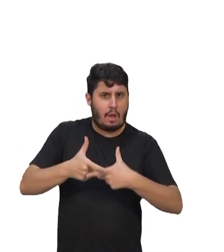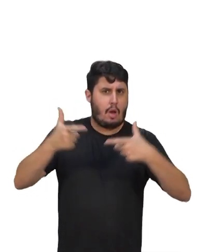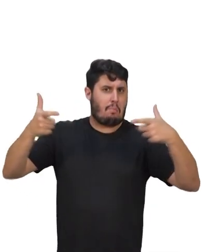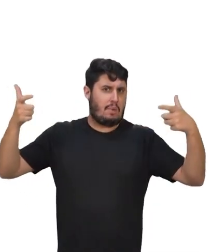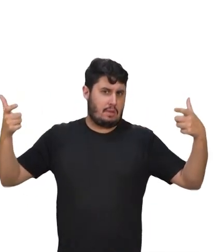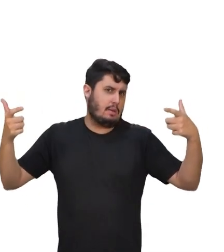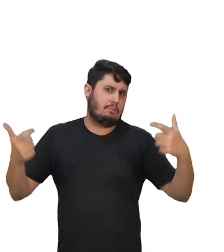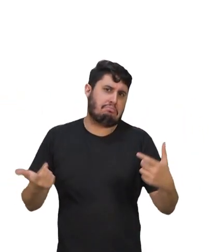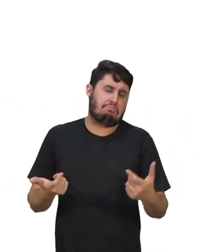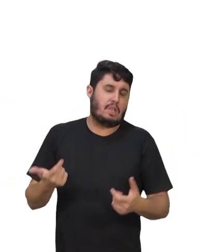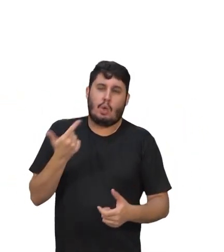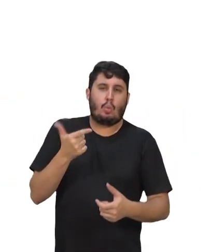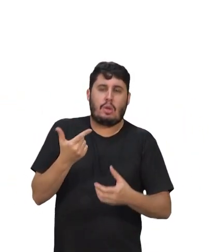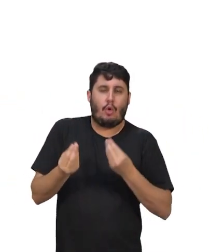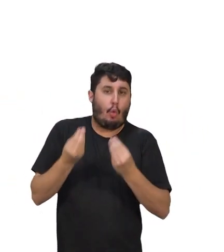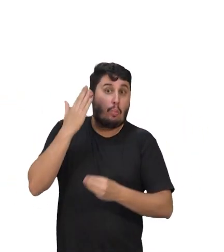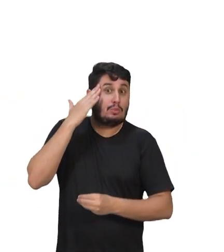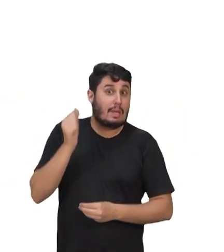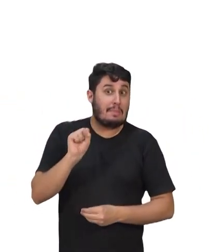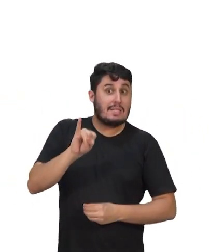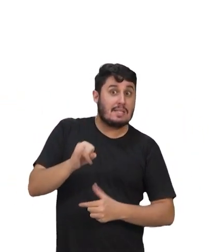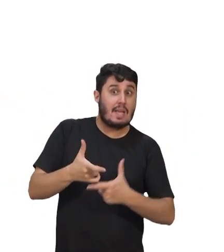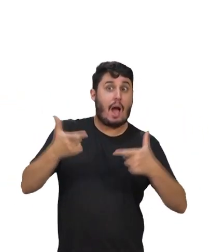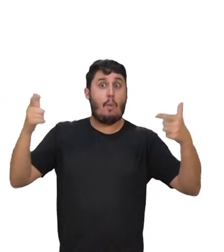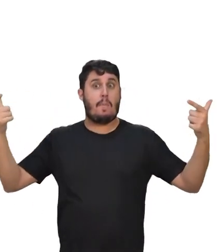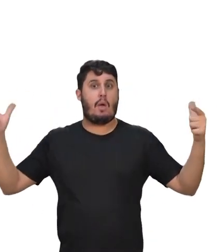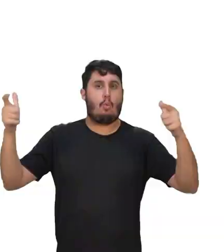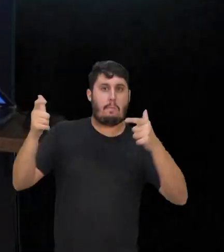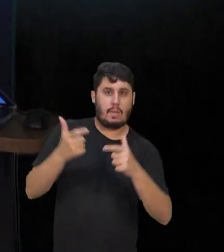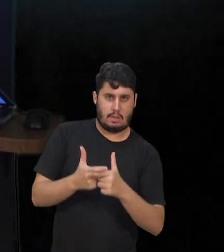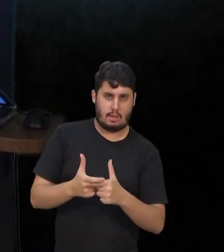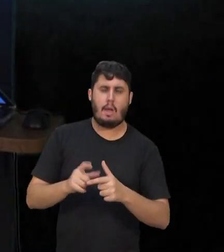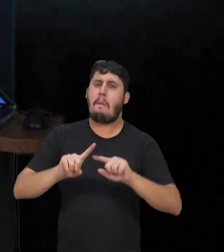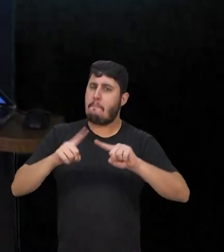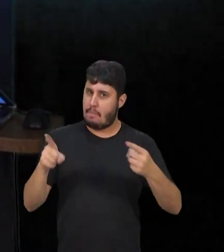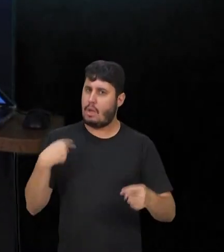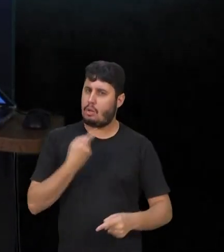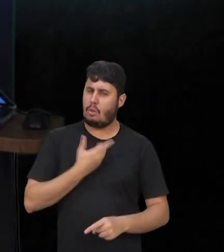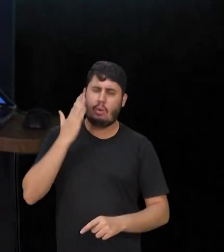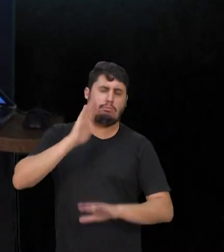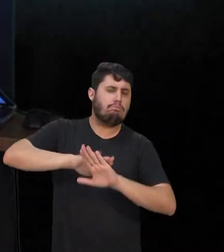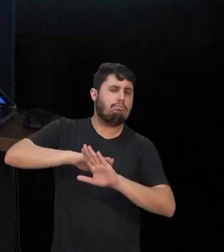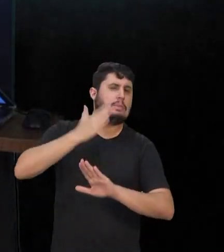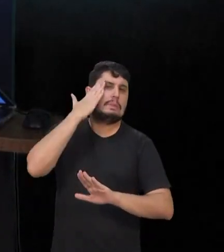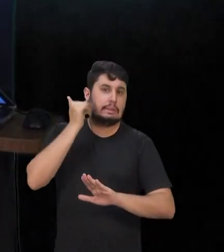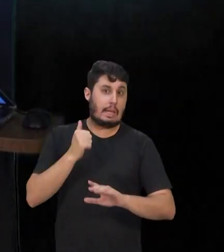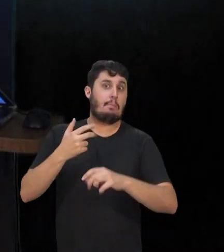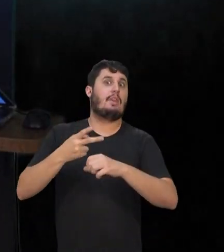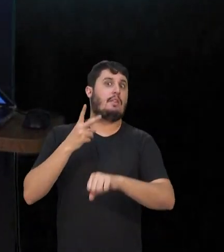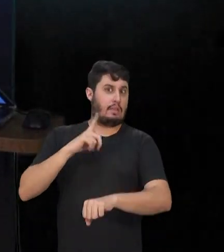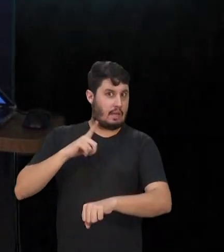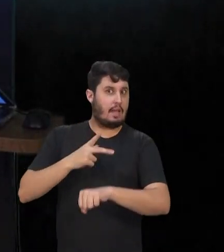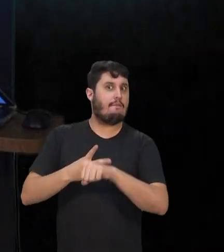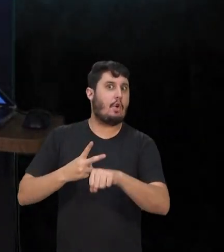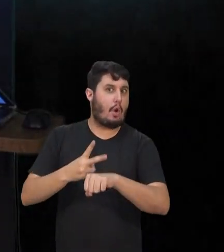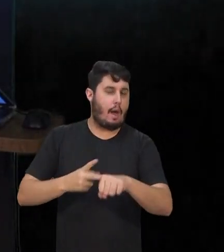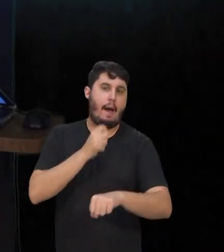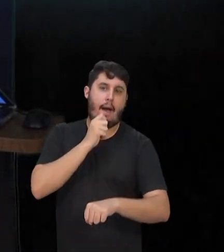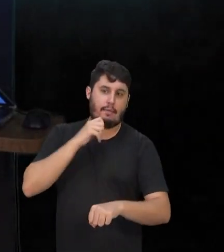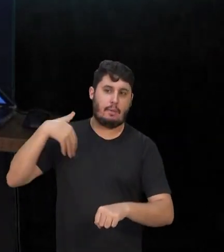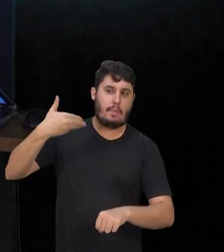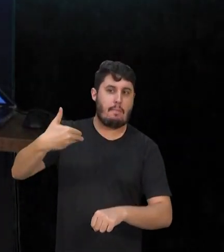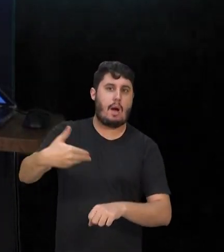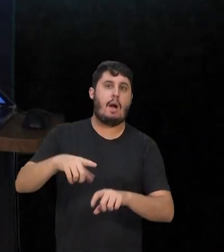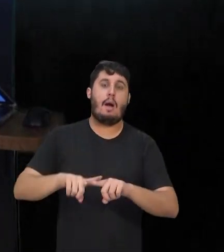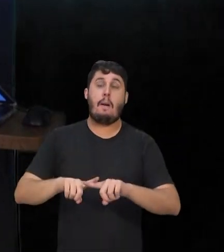não diz se está aumentando ou se está diminuindo, então a gente não pode afirmar. Embora nós saibamos sobre algo, mas a gente tem que levar em consideração a propaganda, o